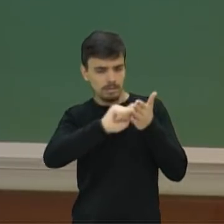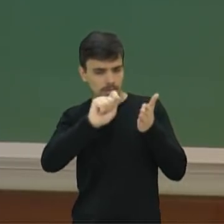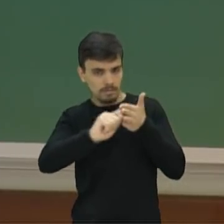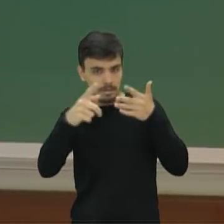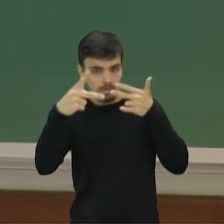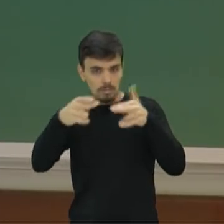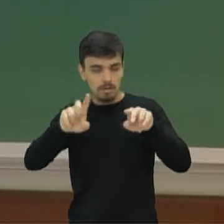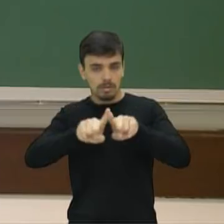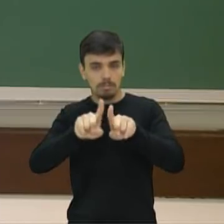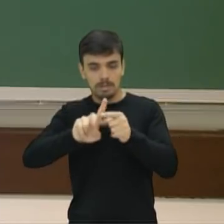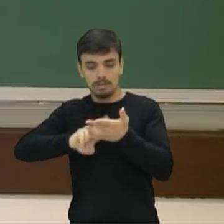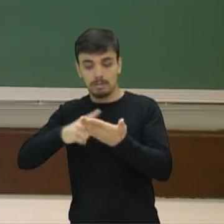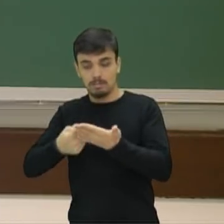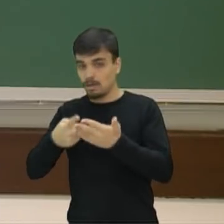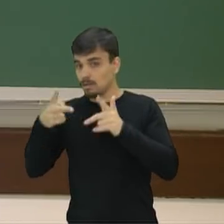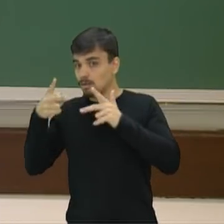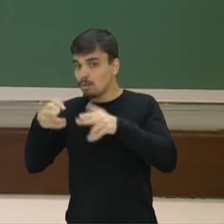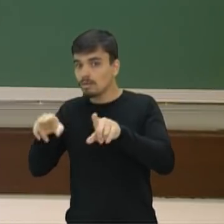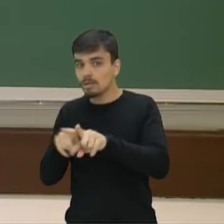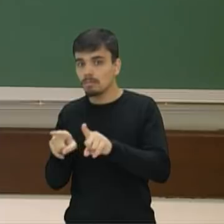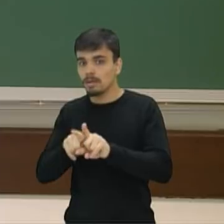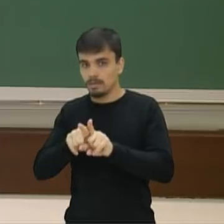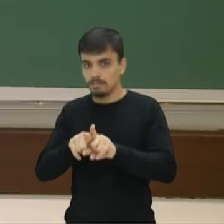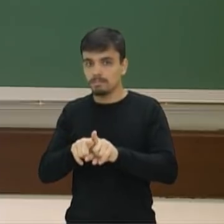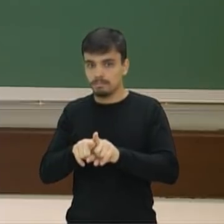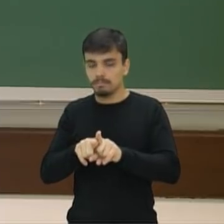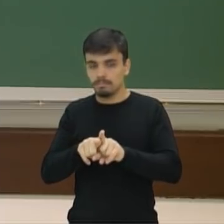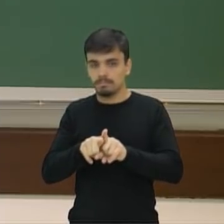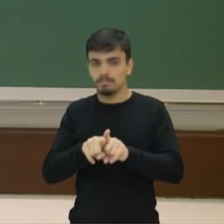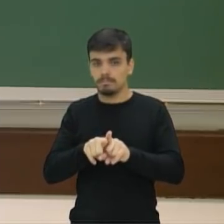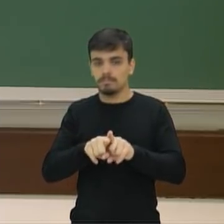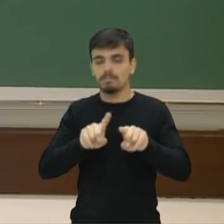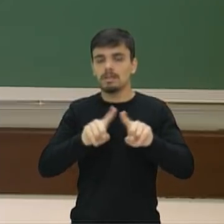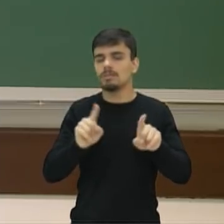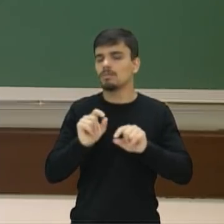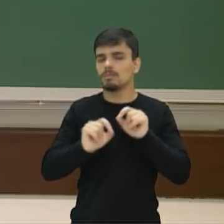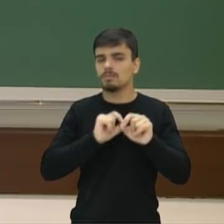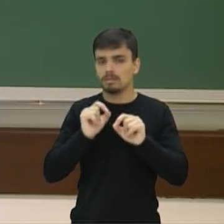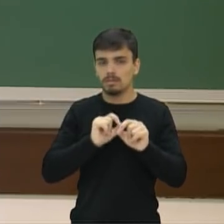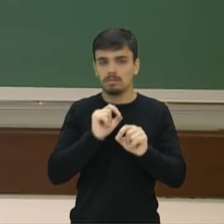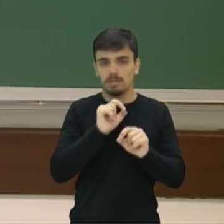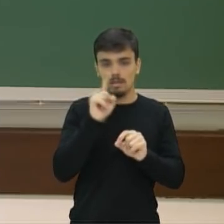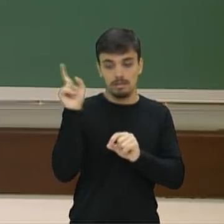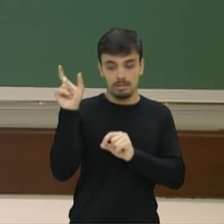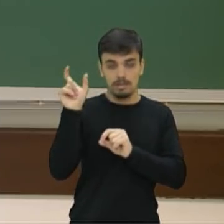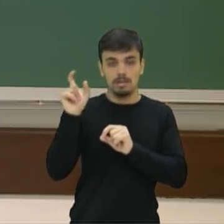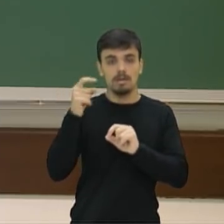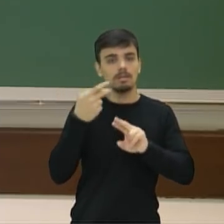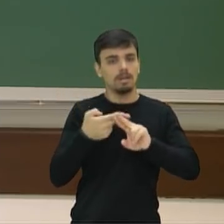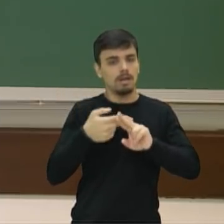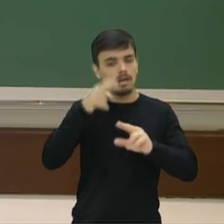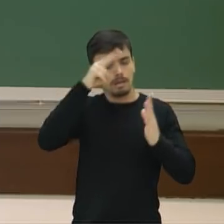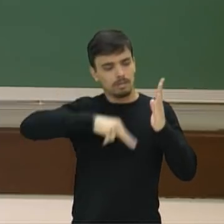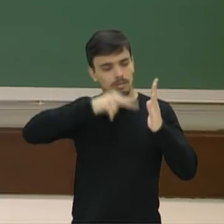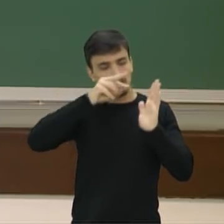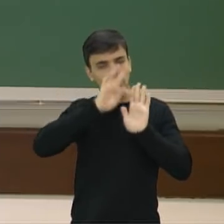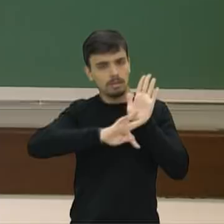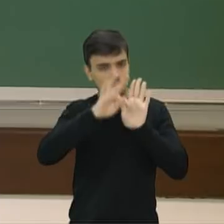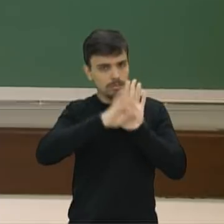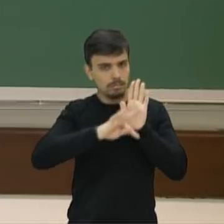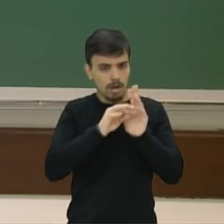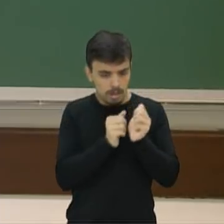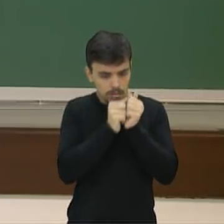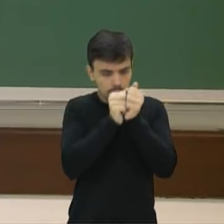grafia e significam a mesma coisa. Então, o cognato, ele me ajuda muito na hora de ler um texto. Quando você for ler um texto em